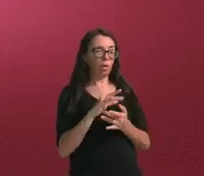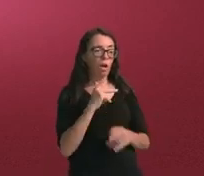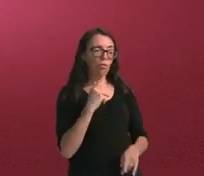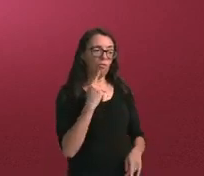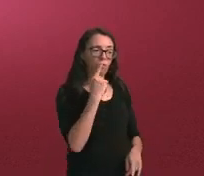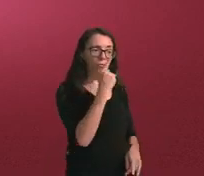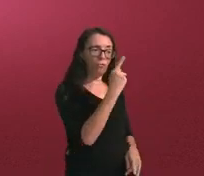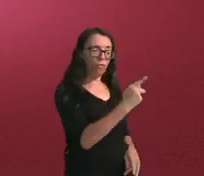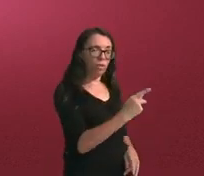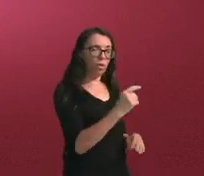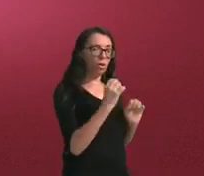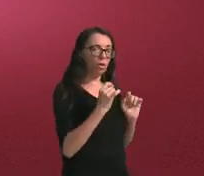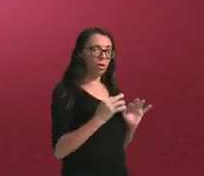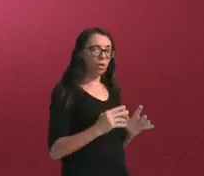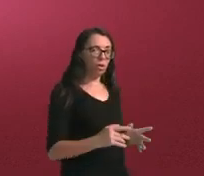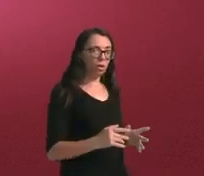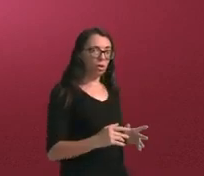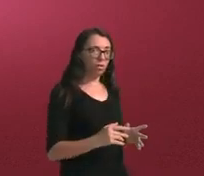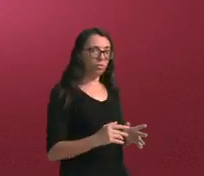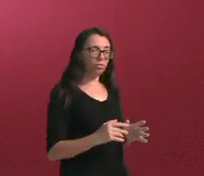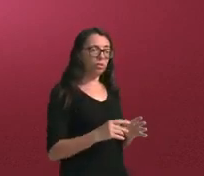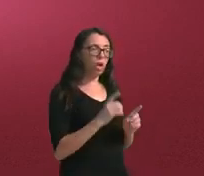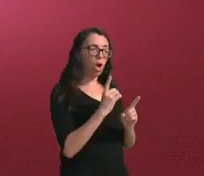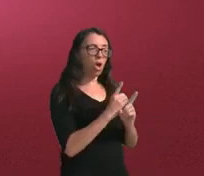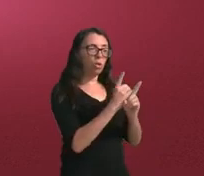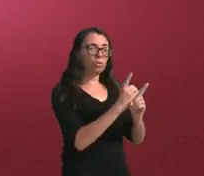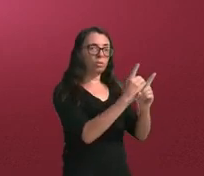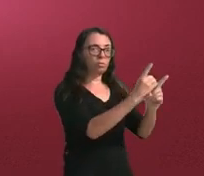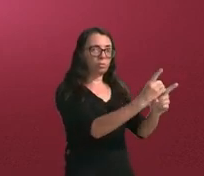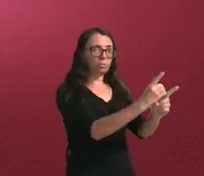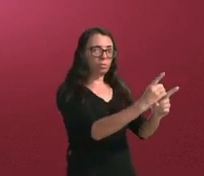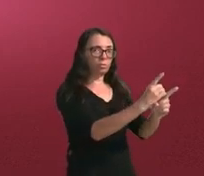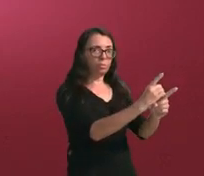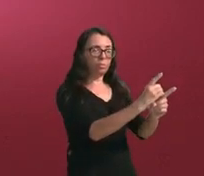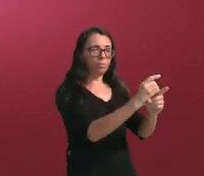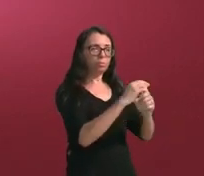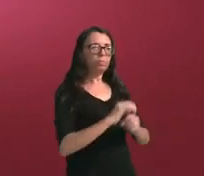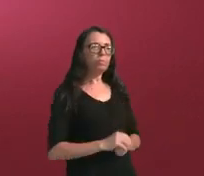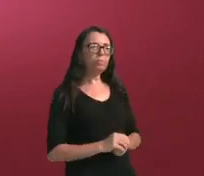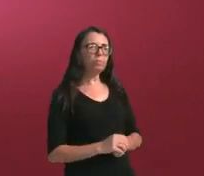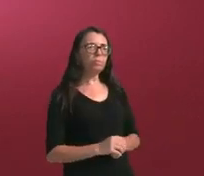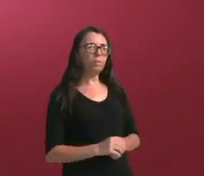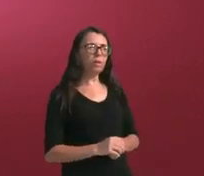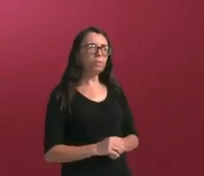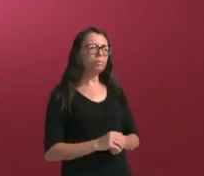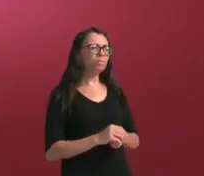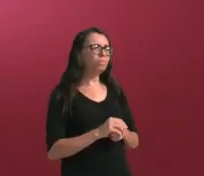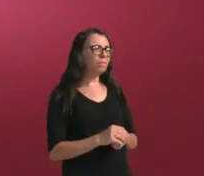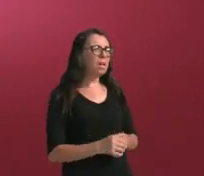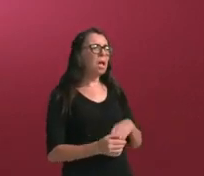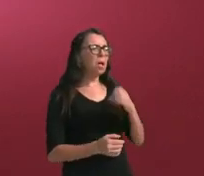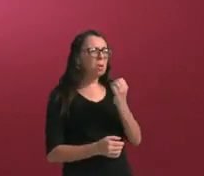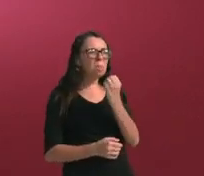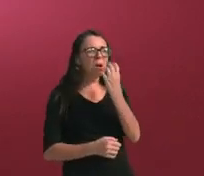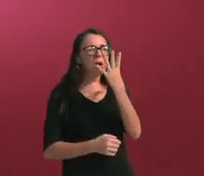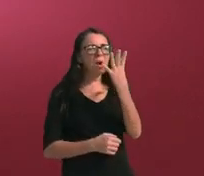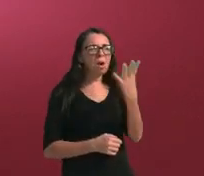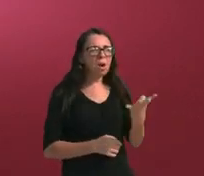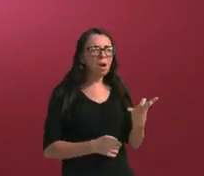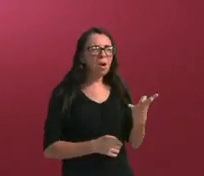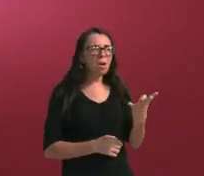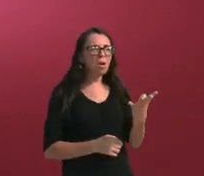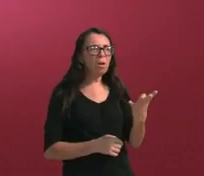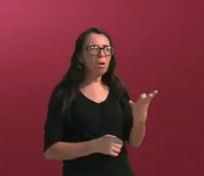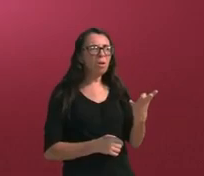reis desejariam ver o que vós vedes e não ouviram, e ouvir o